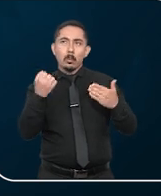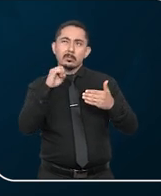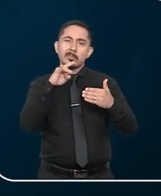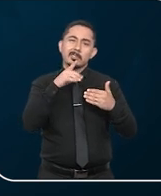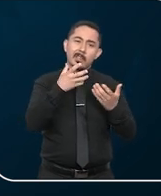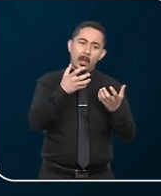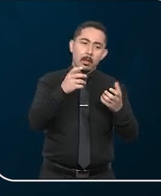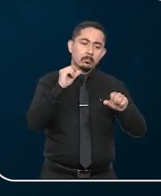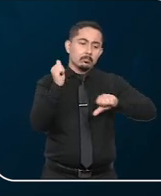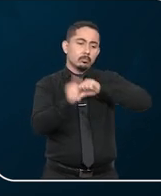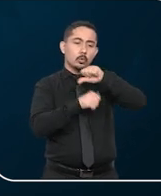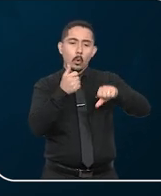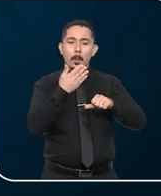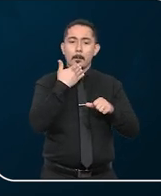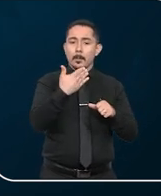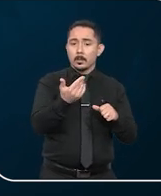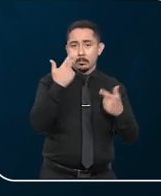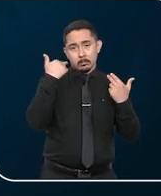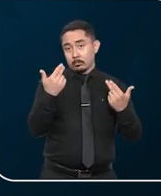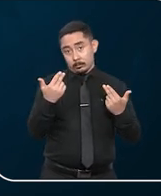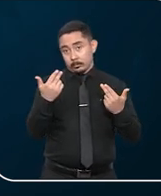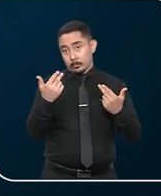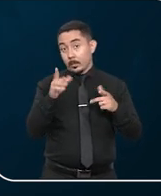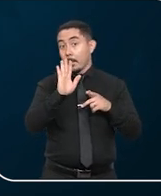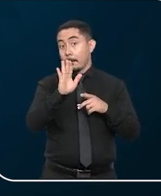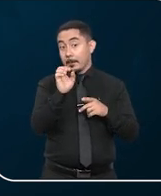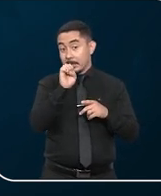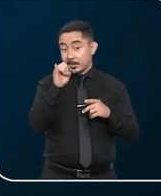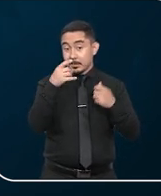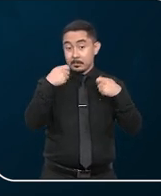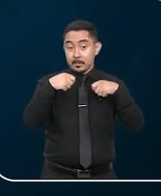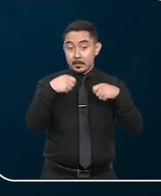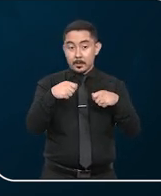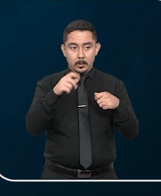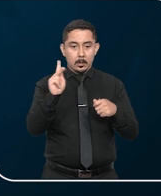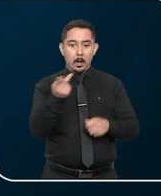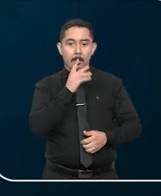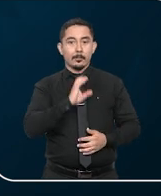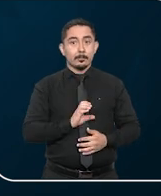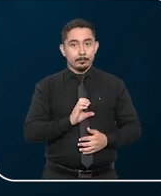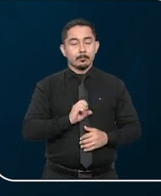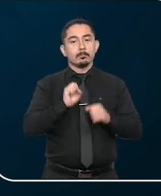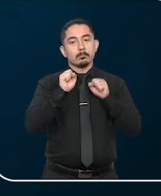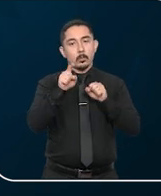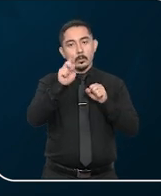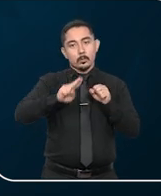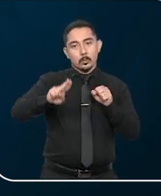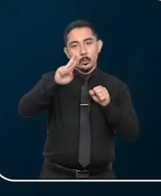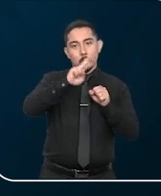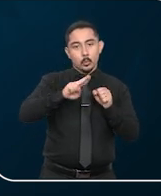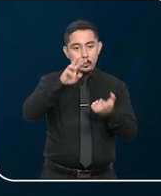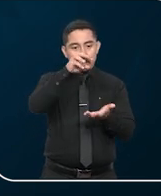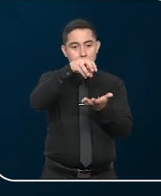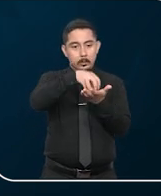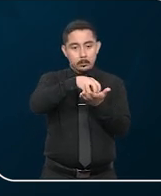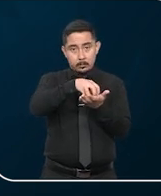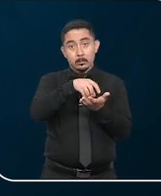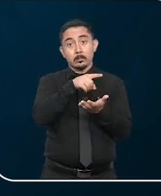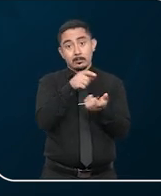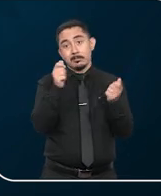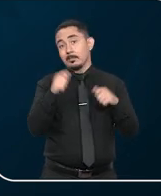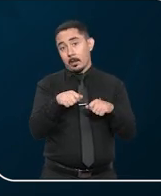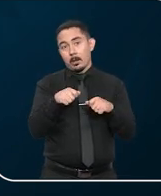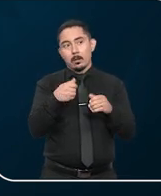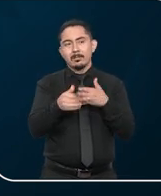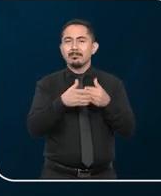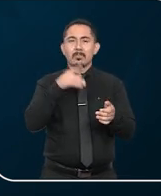se deseja mudar para o peticionamento comum. Ah, mas se precisa peticionar um habeas corpus, você pode utilizar a central